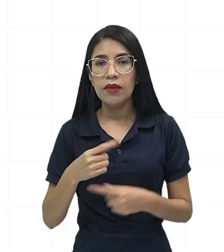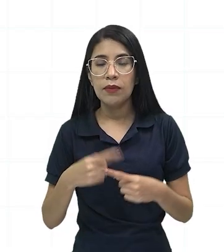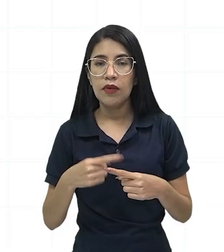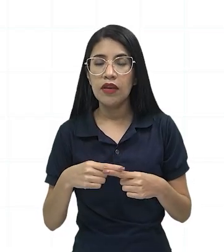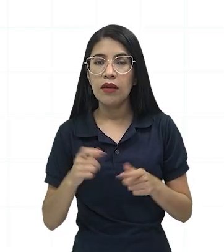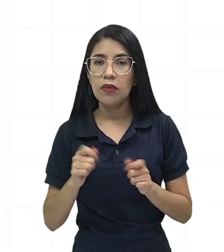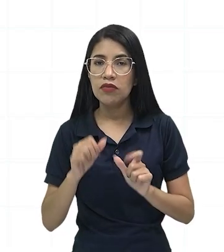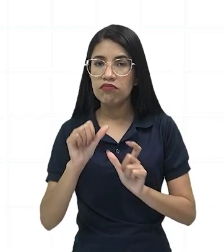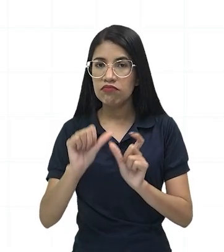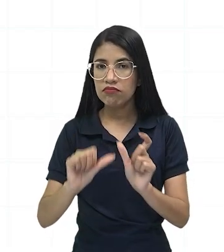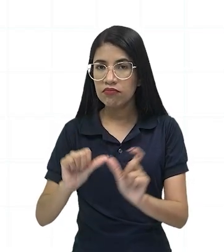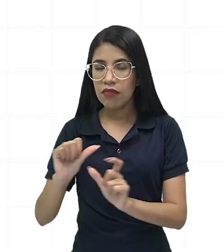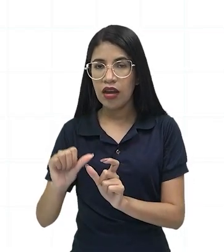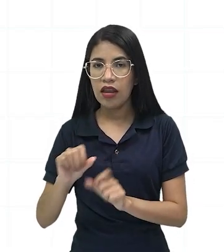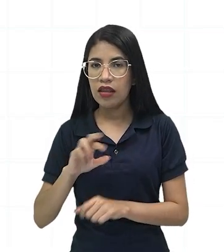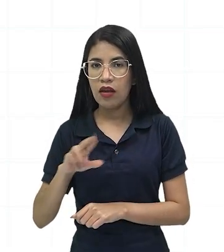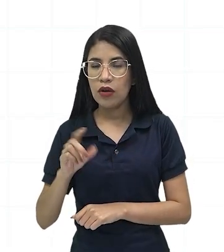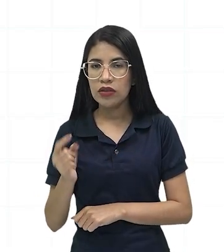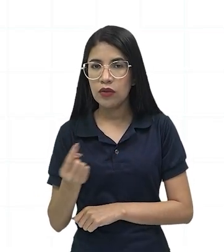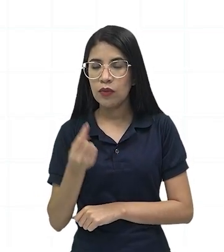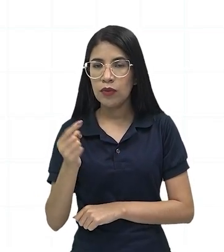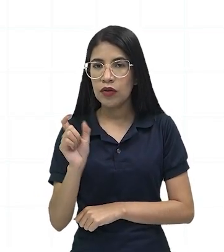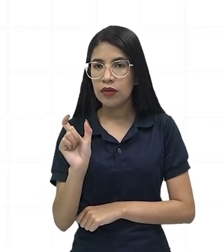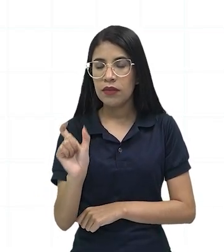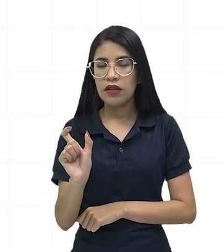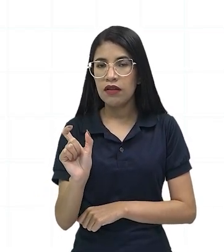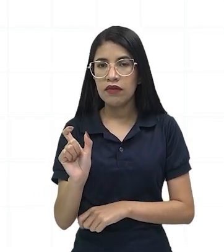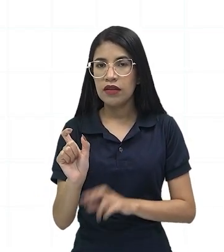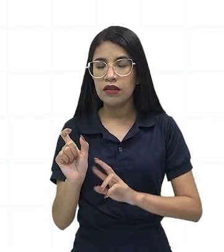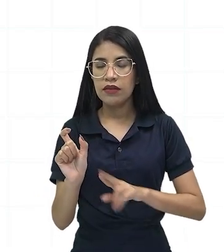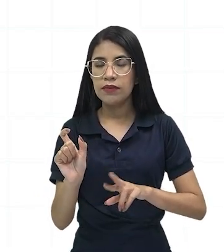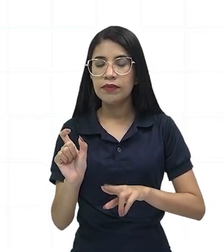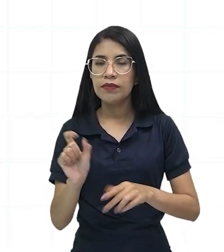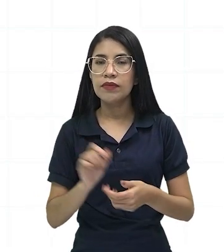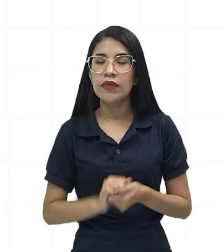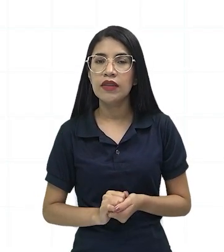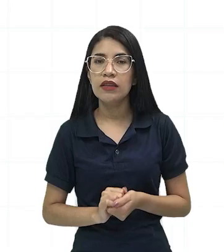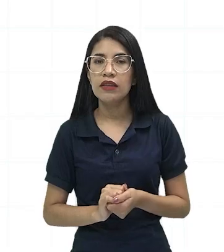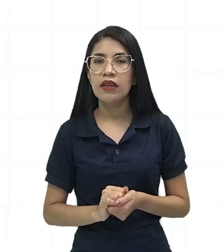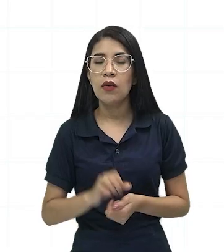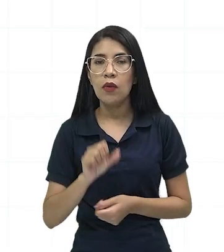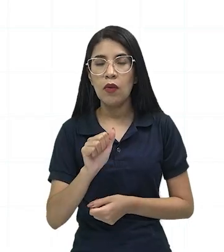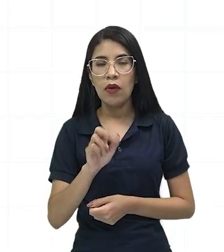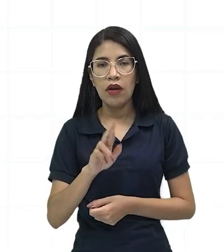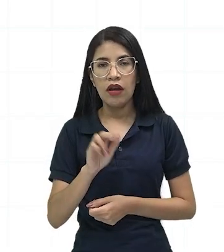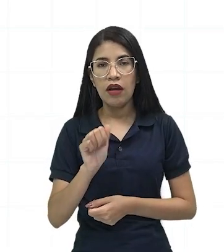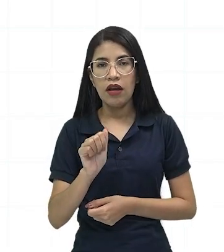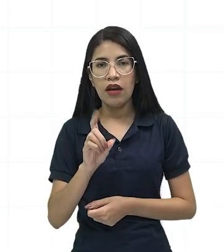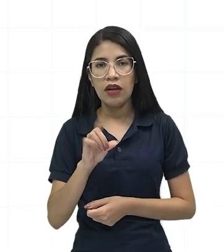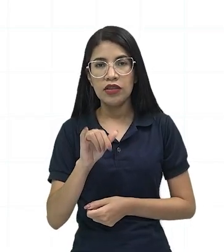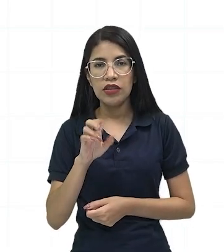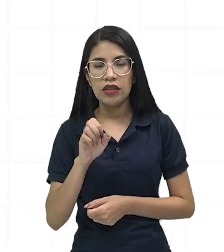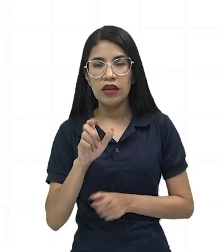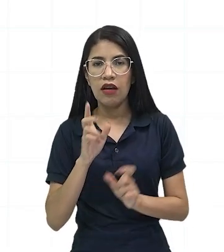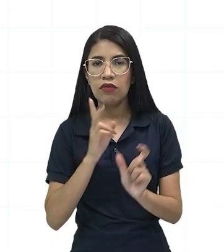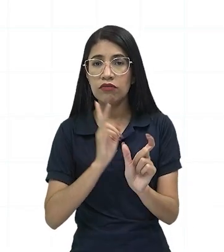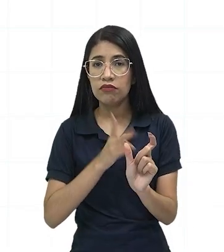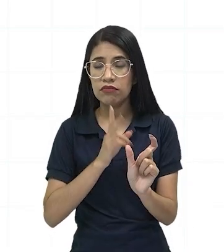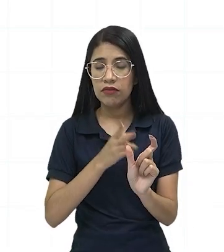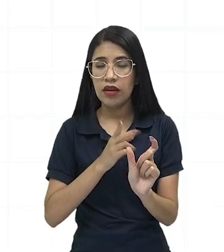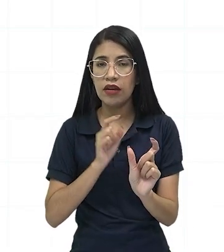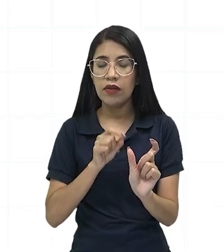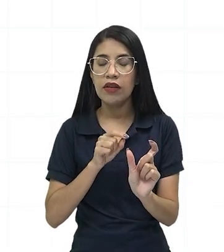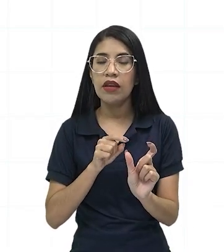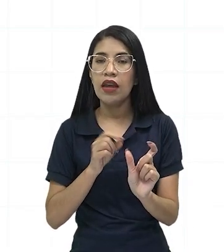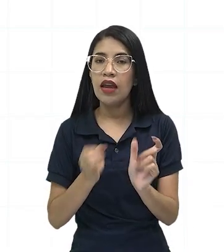muito flexível, ele não vai se apresentar numa forma só, mas em várias. Então o radical é a parte que dá origem ao verbo e por isso